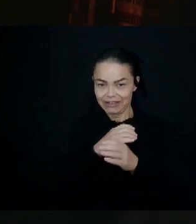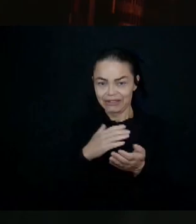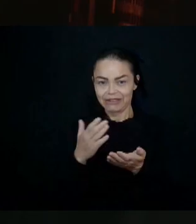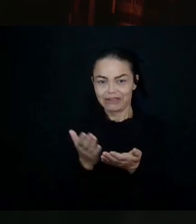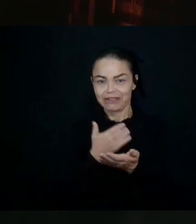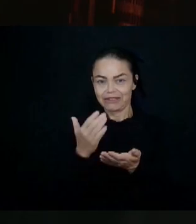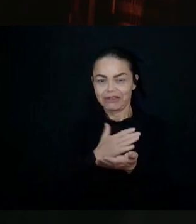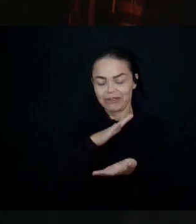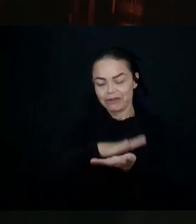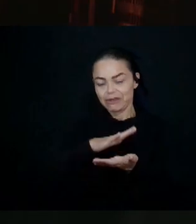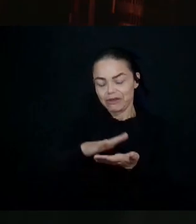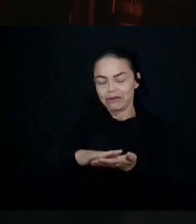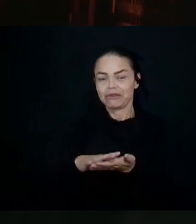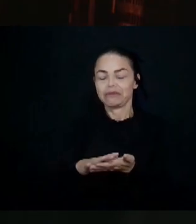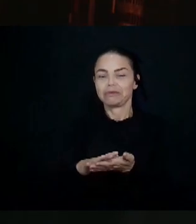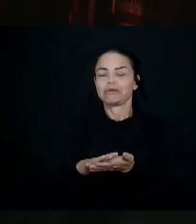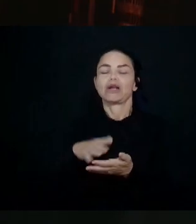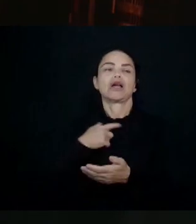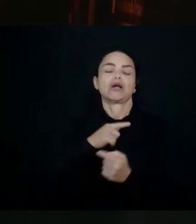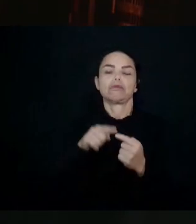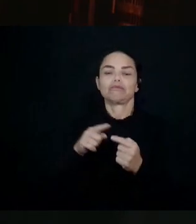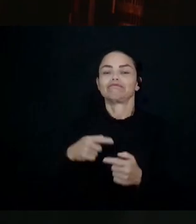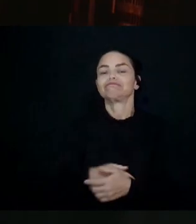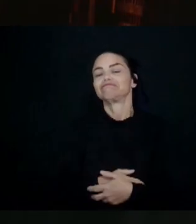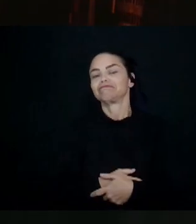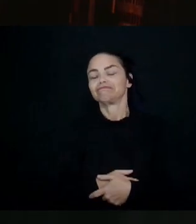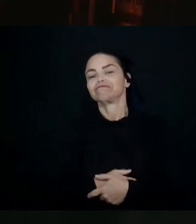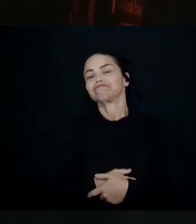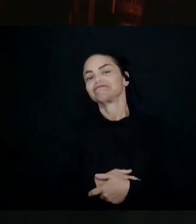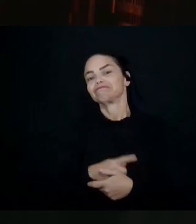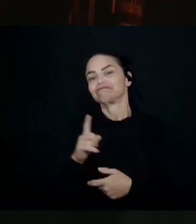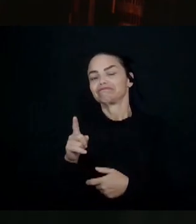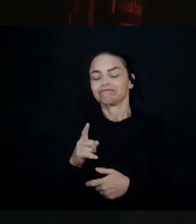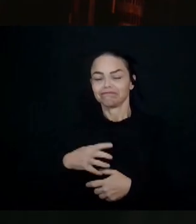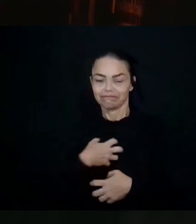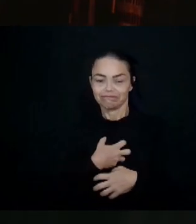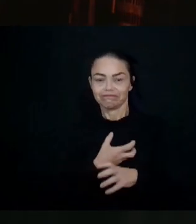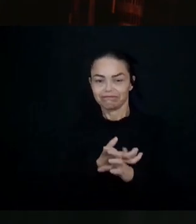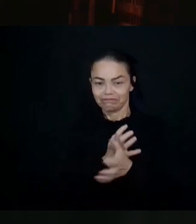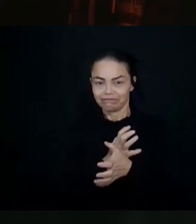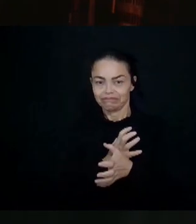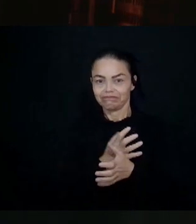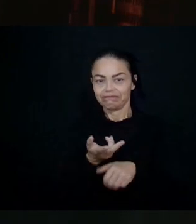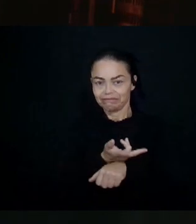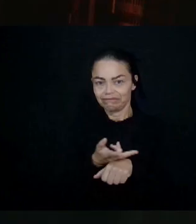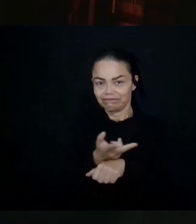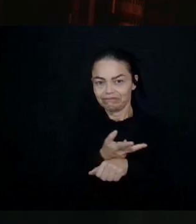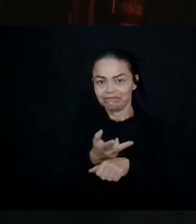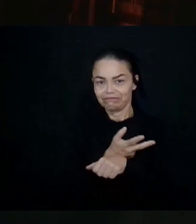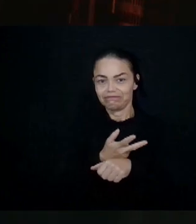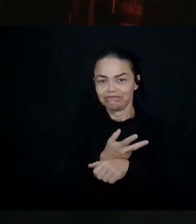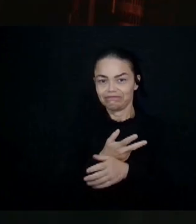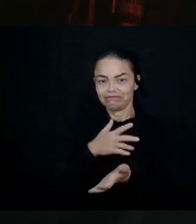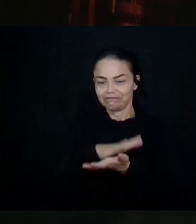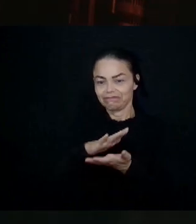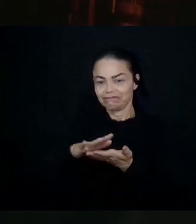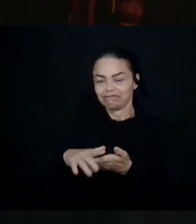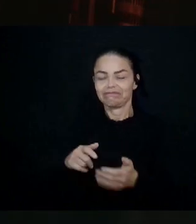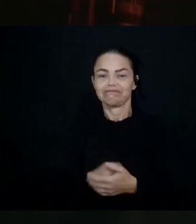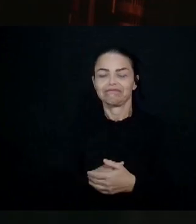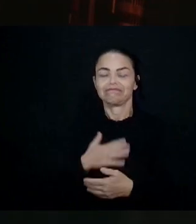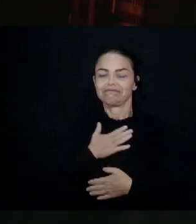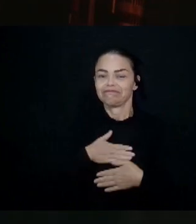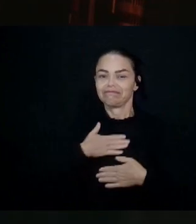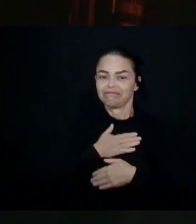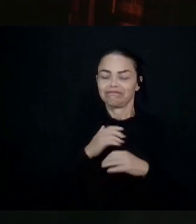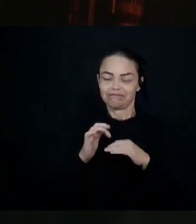missão cumprida, mas logo vem um vazio. Por que a busca pelas figurinhas costumam ser mais prazerosas do que